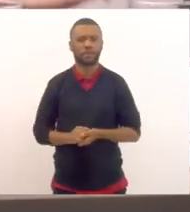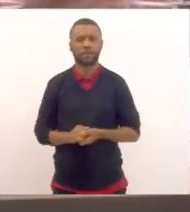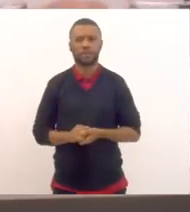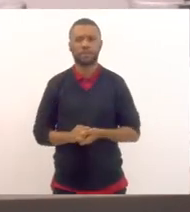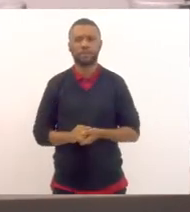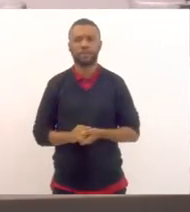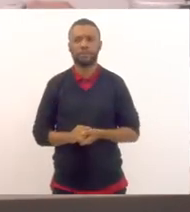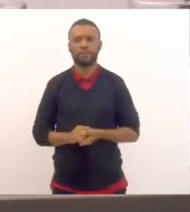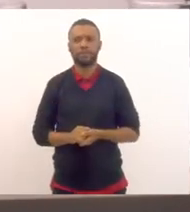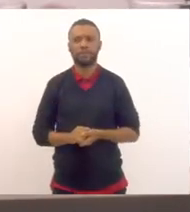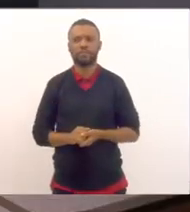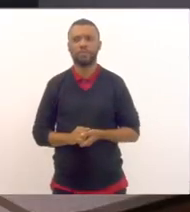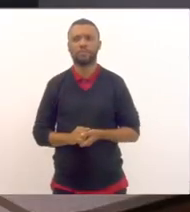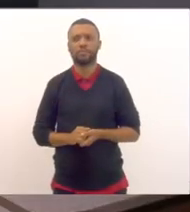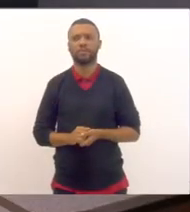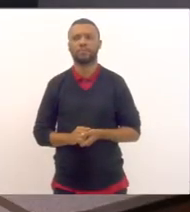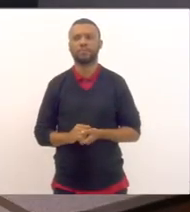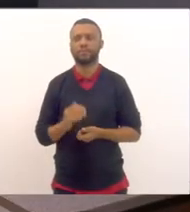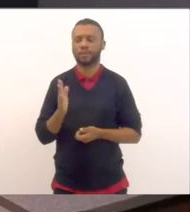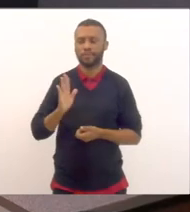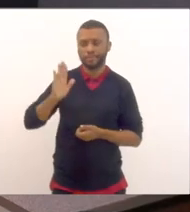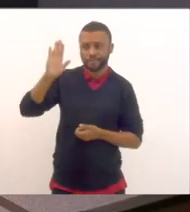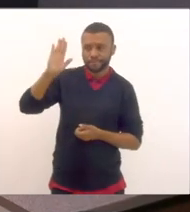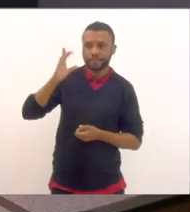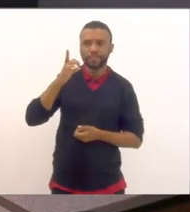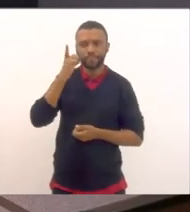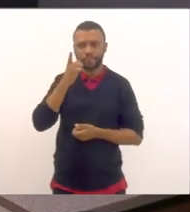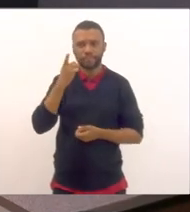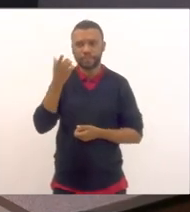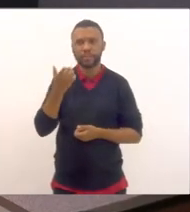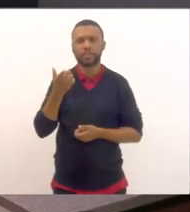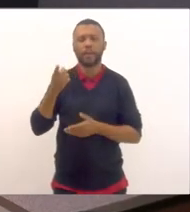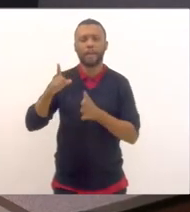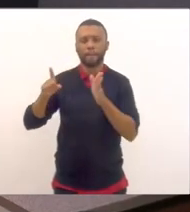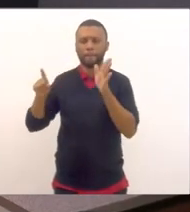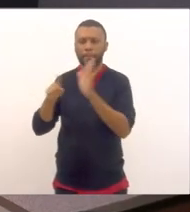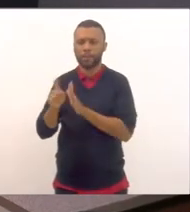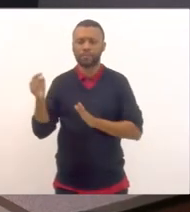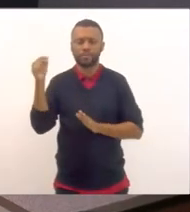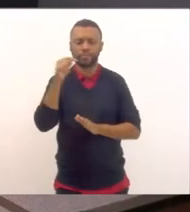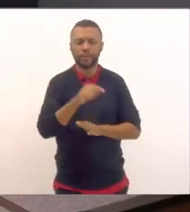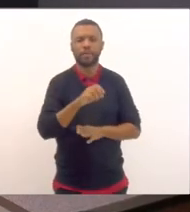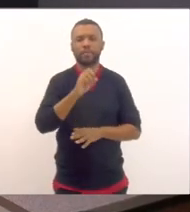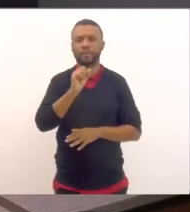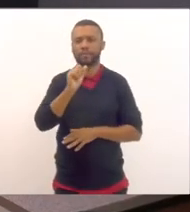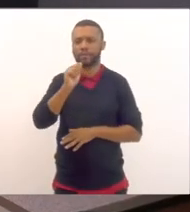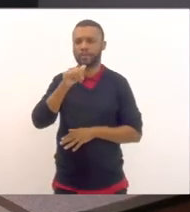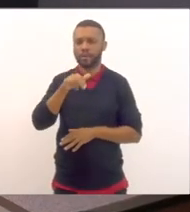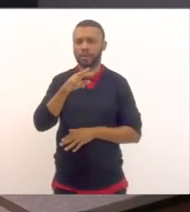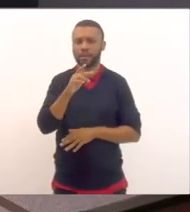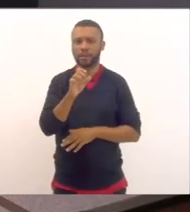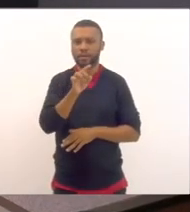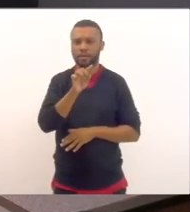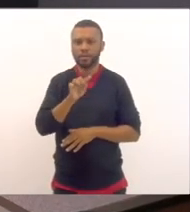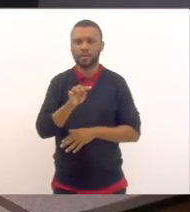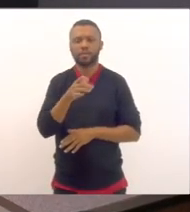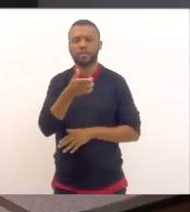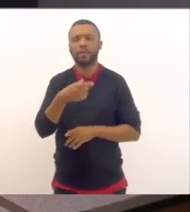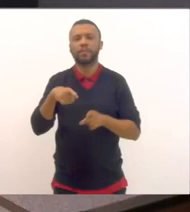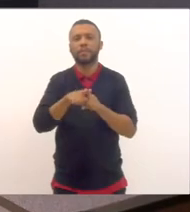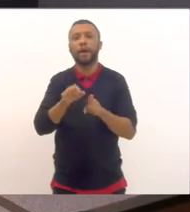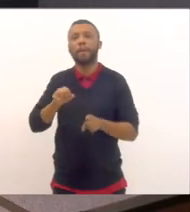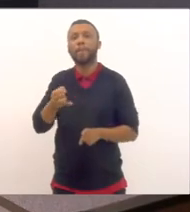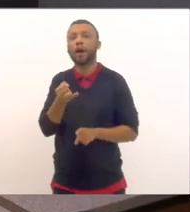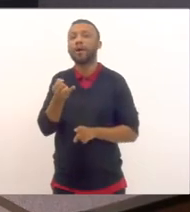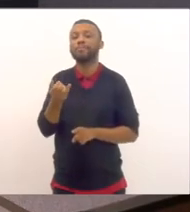a deputada assim é por favor pergunta que chora faz ao Dr Sanchez também extensivo